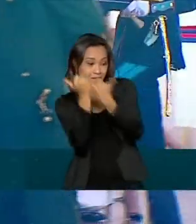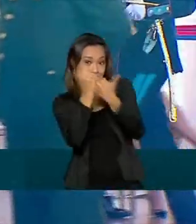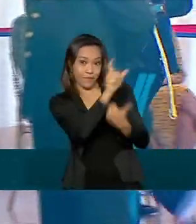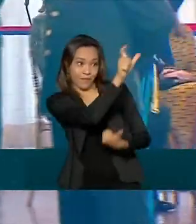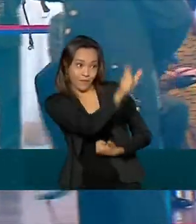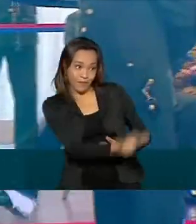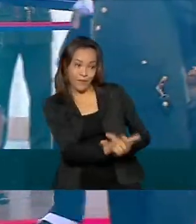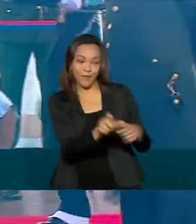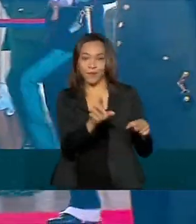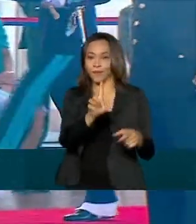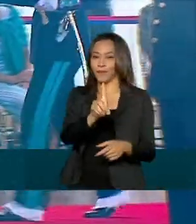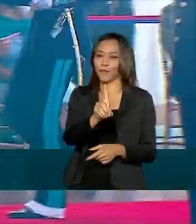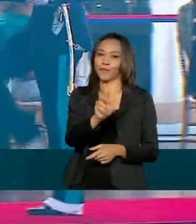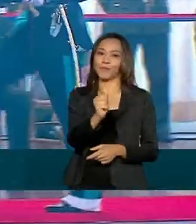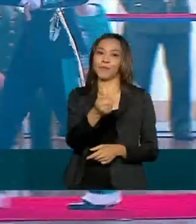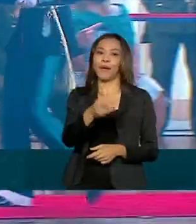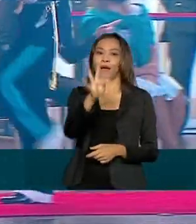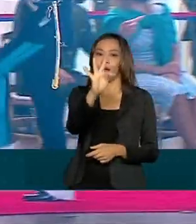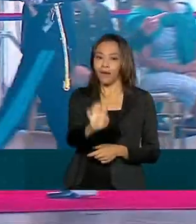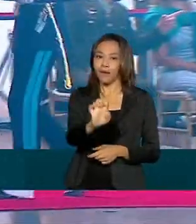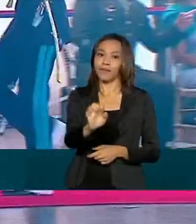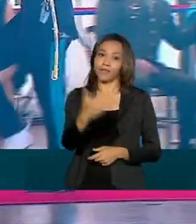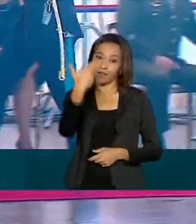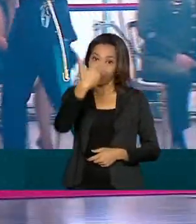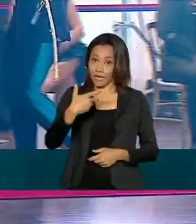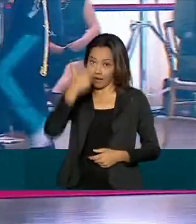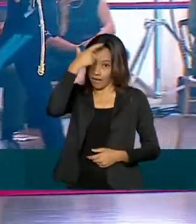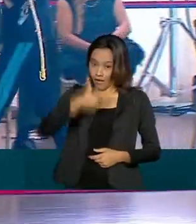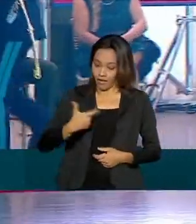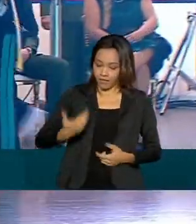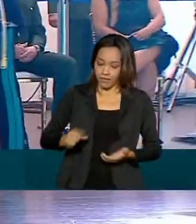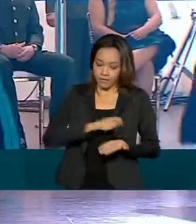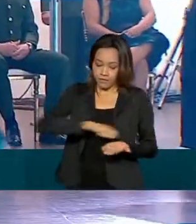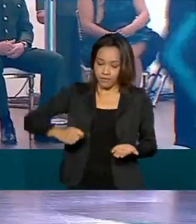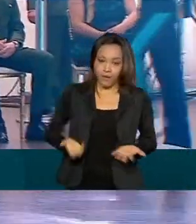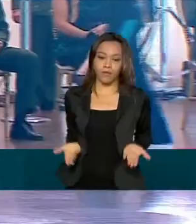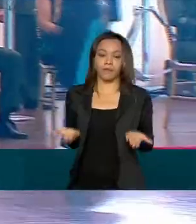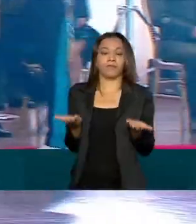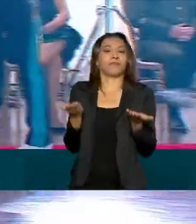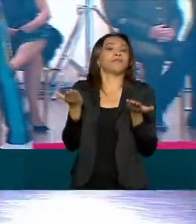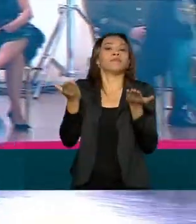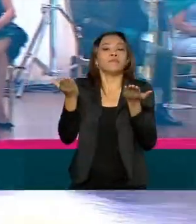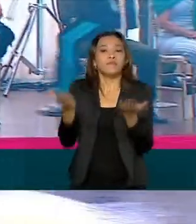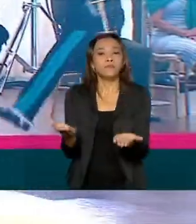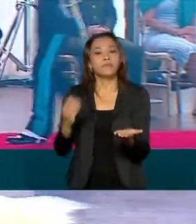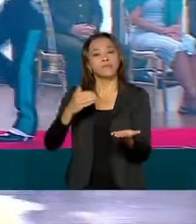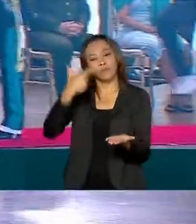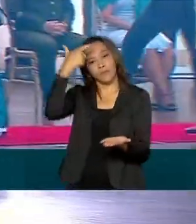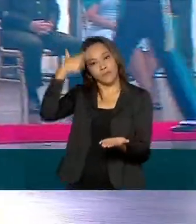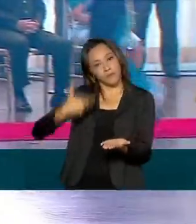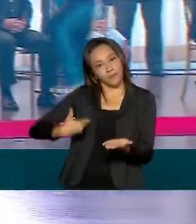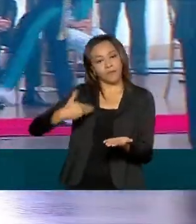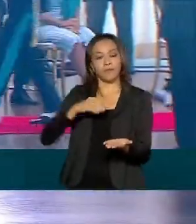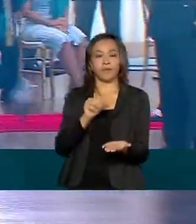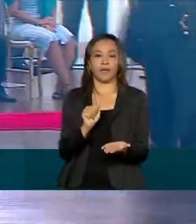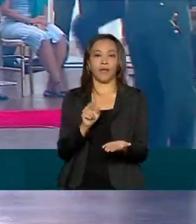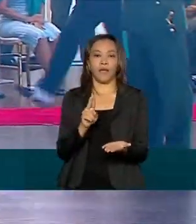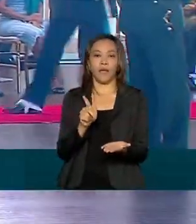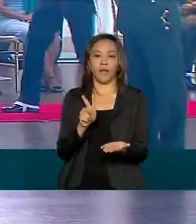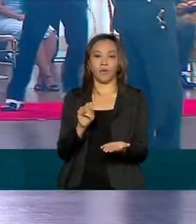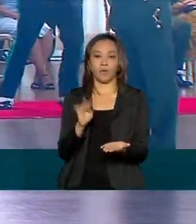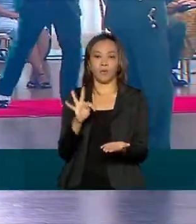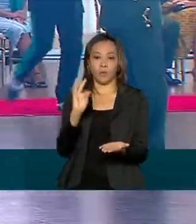General Duarte o portador da espada é o Cadete do serviço de intendência aquele Augusto Cunha Ferreira